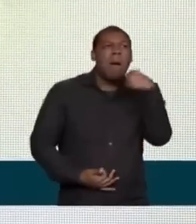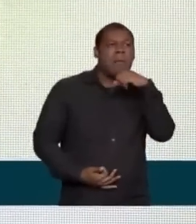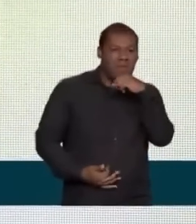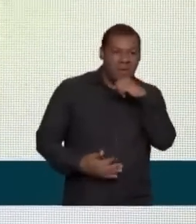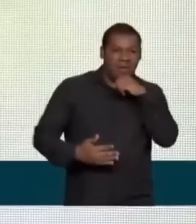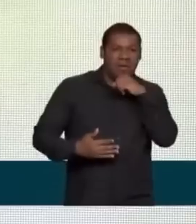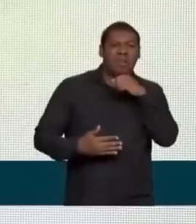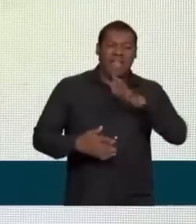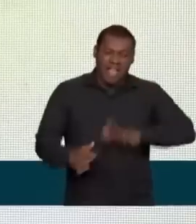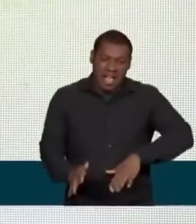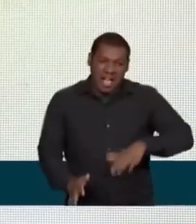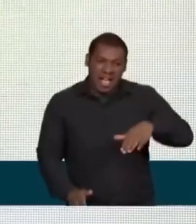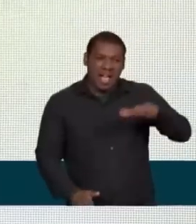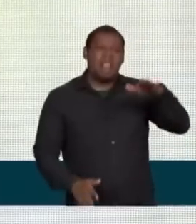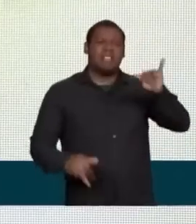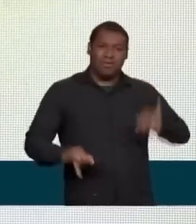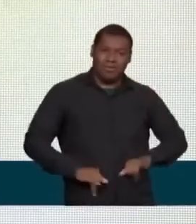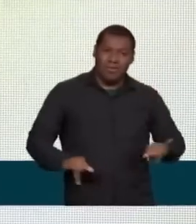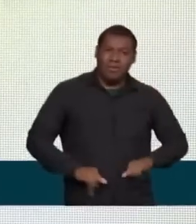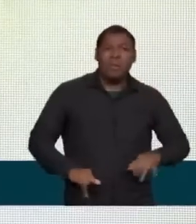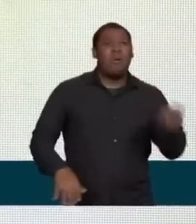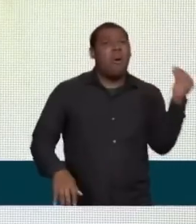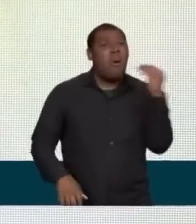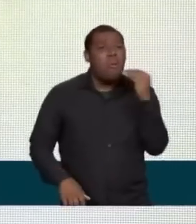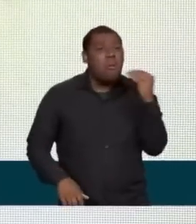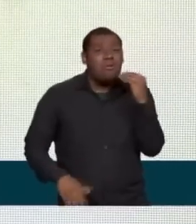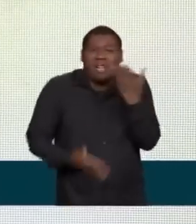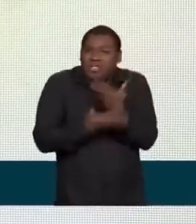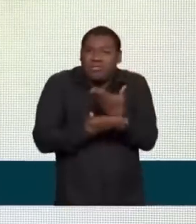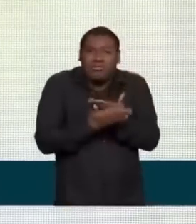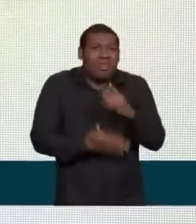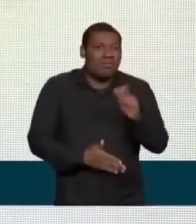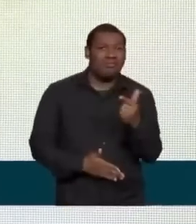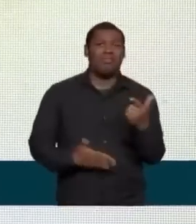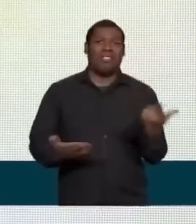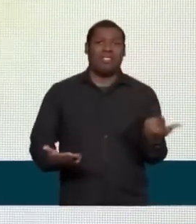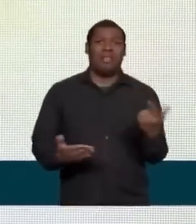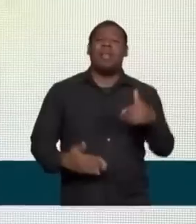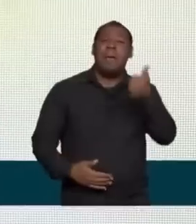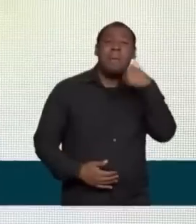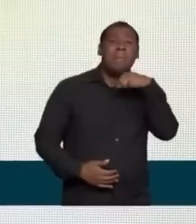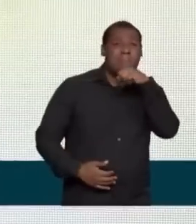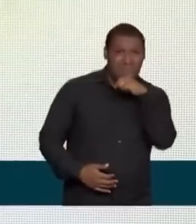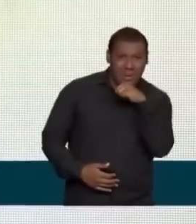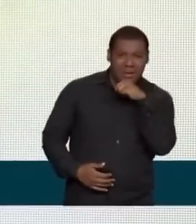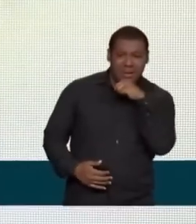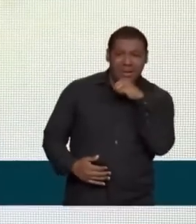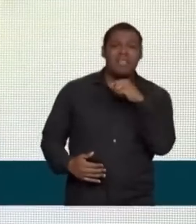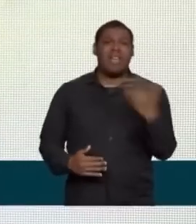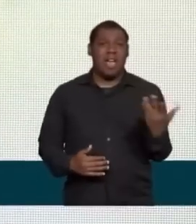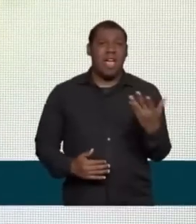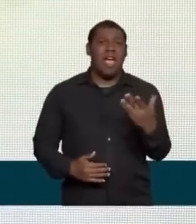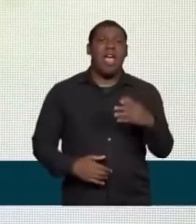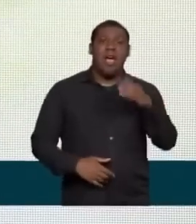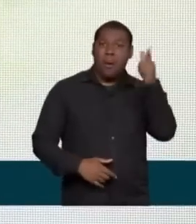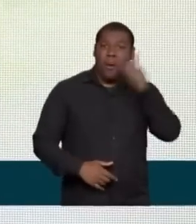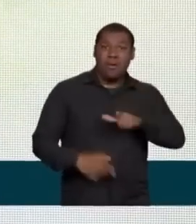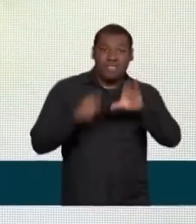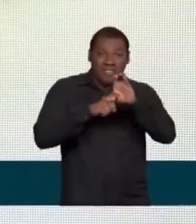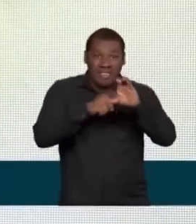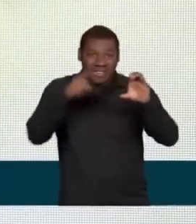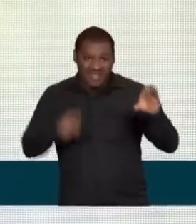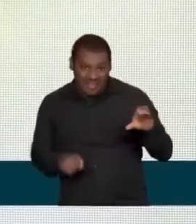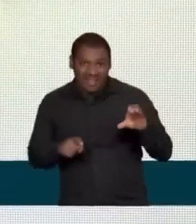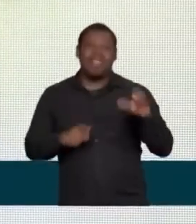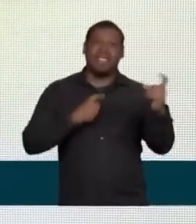na labuta e não tiveram a oportunidade de estudar. De manhinha, que adquiriu independência ao